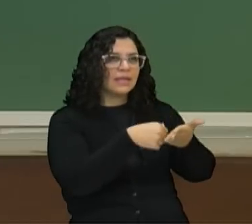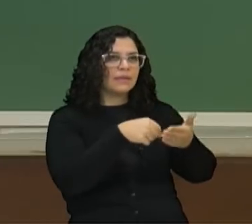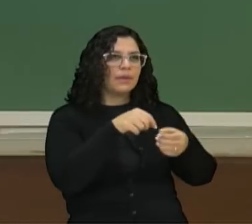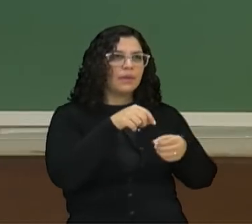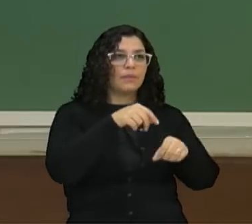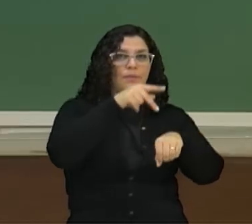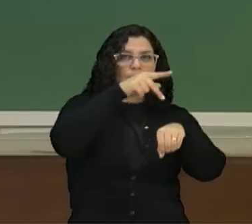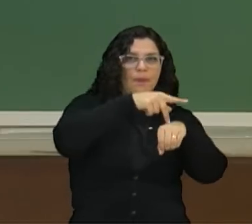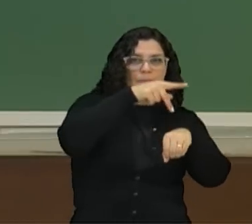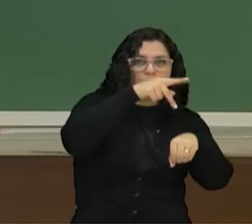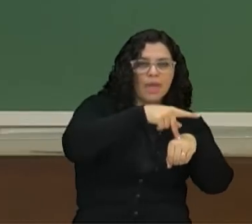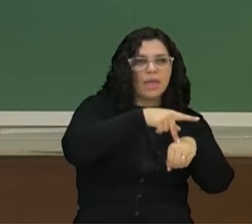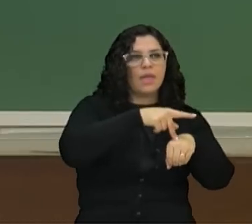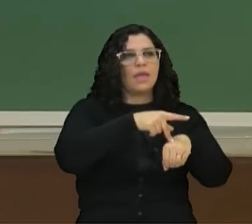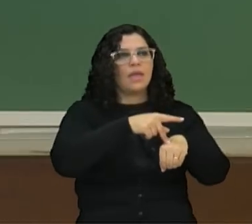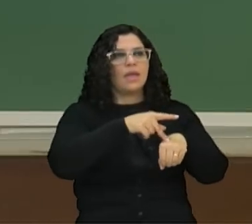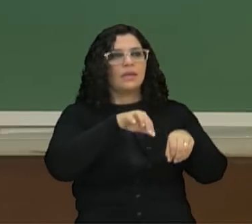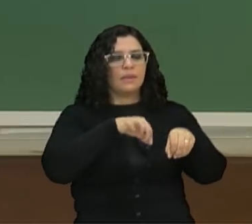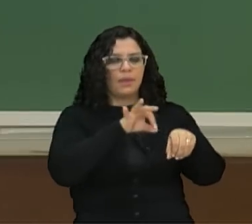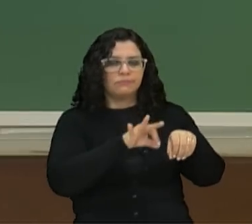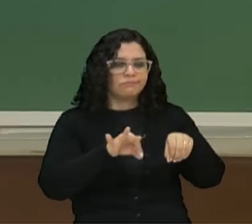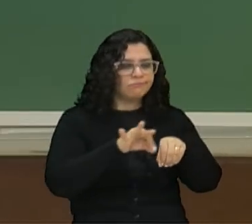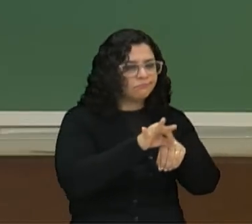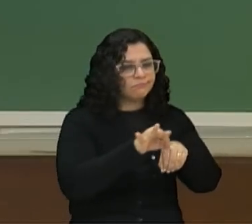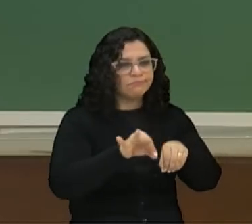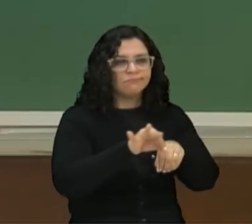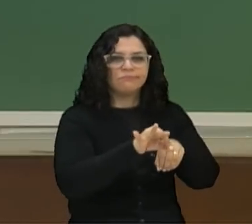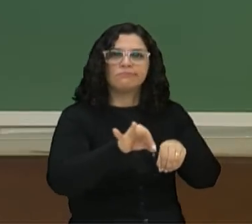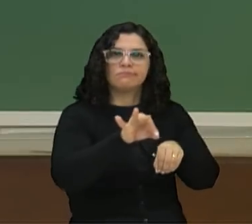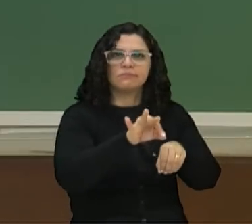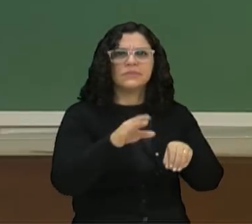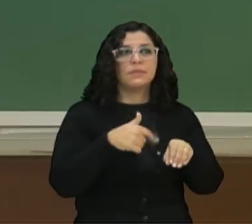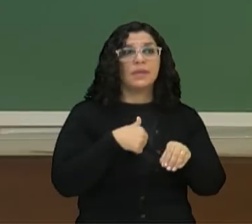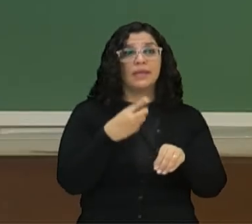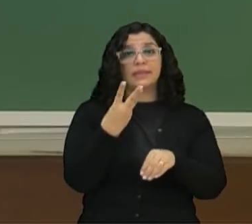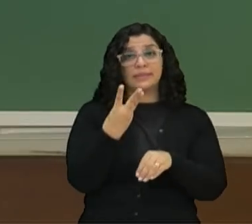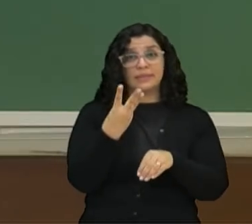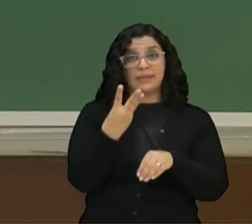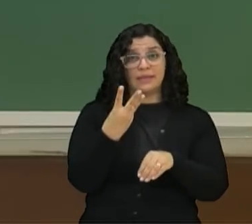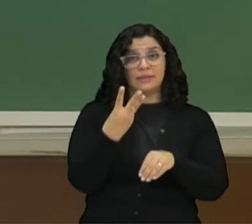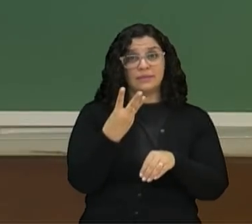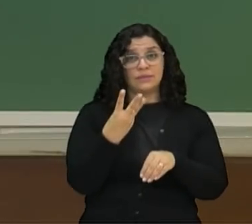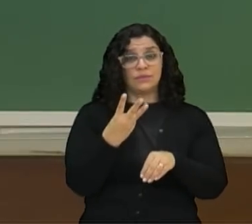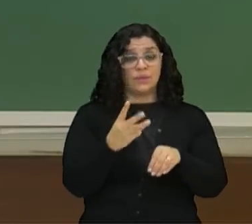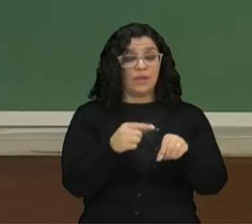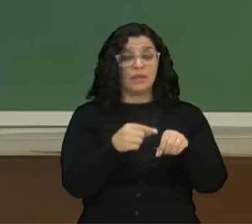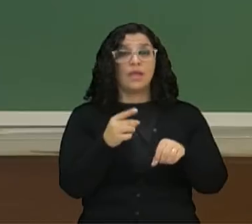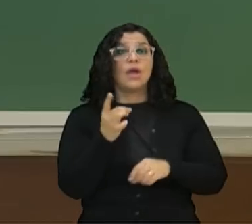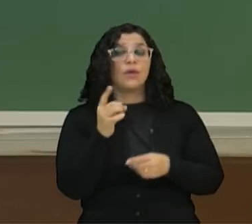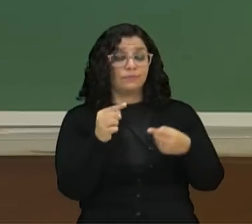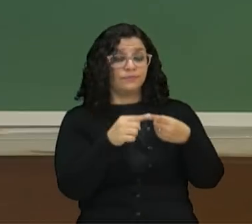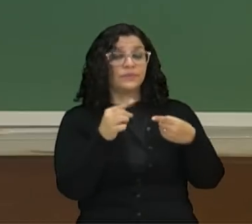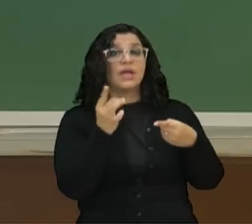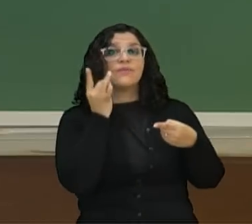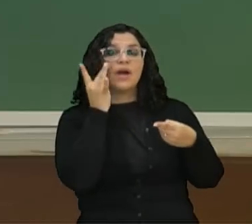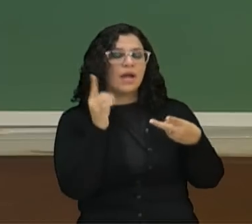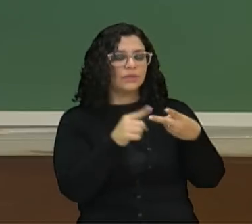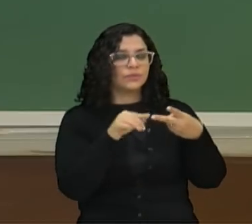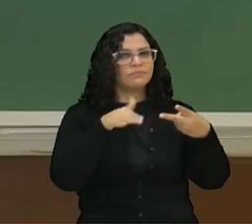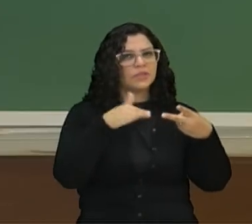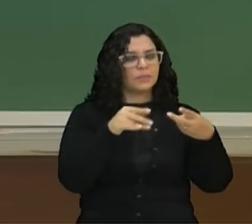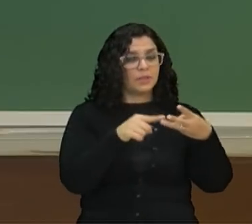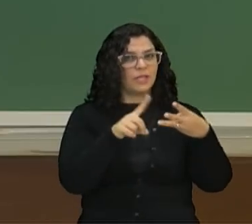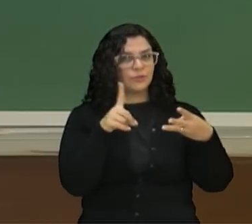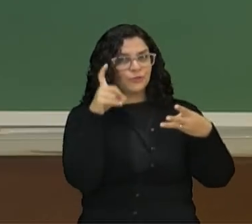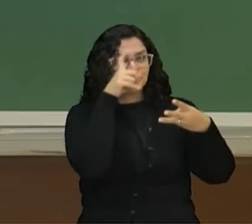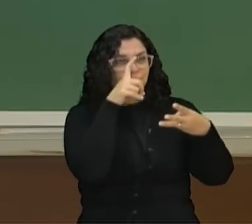pedra grande, a pessoa corre uns trajetos, né? Vocês vão criar pelo menos 3 níveis, um simples, um moderado e um